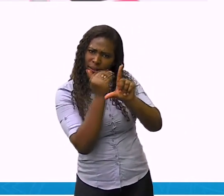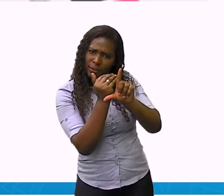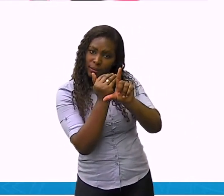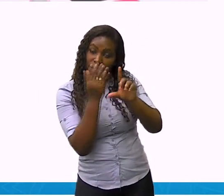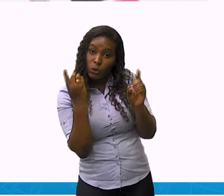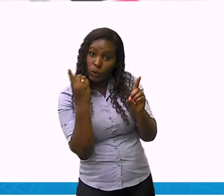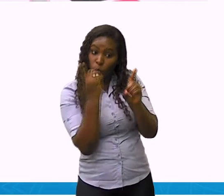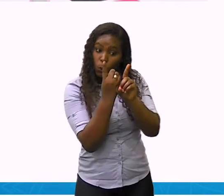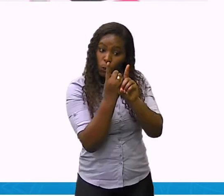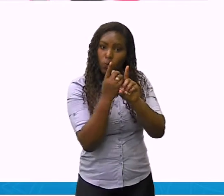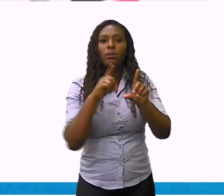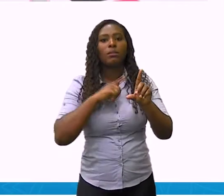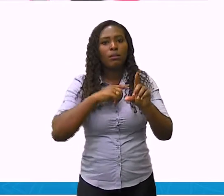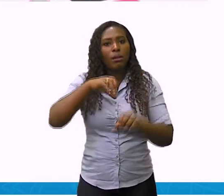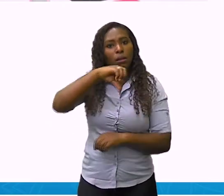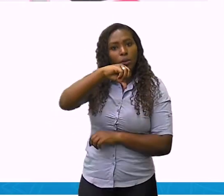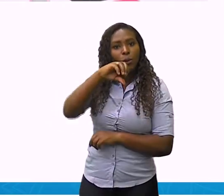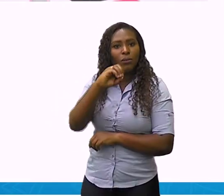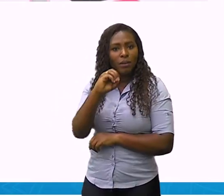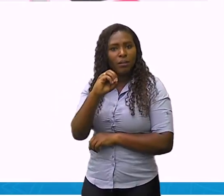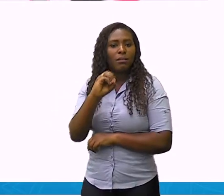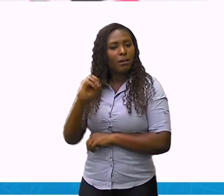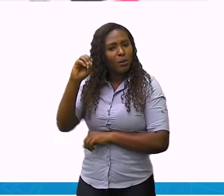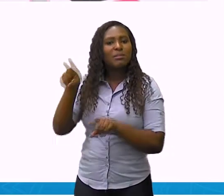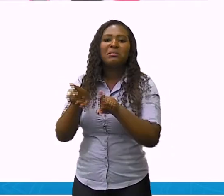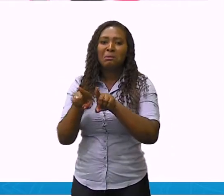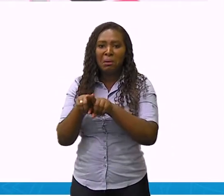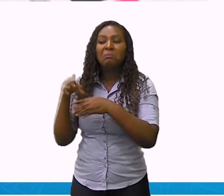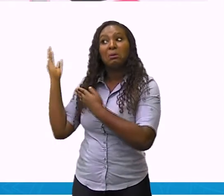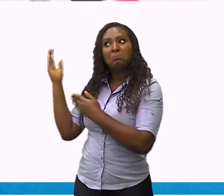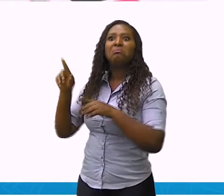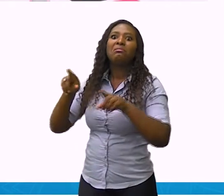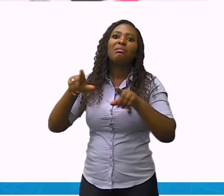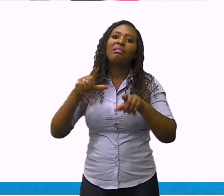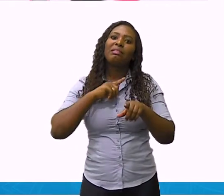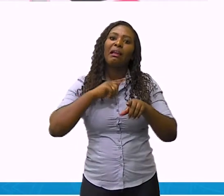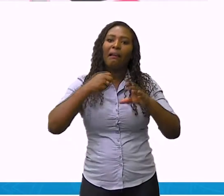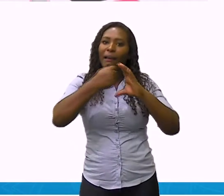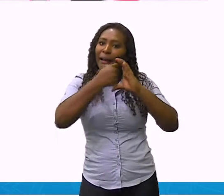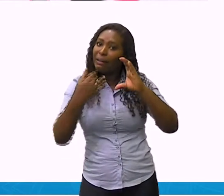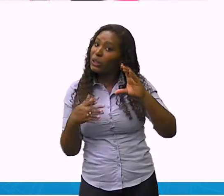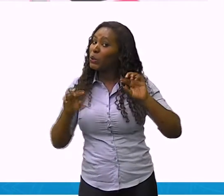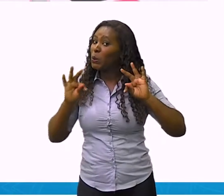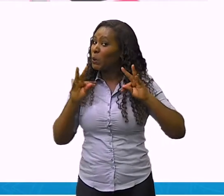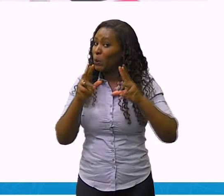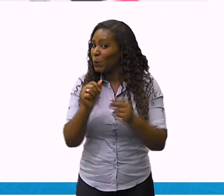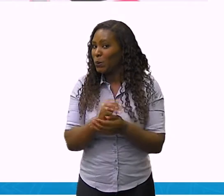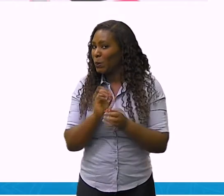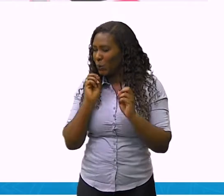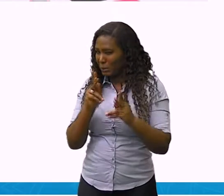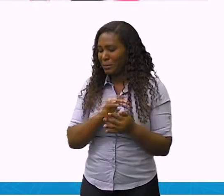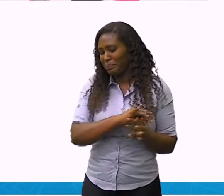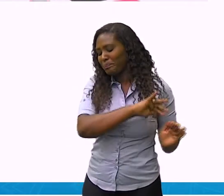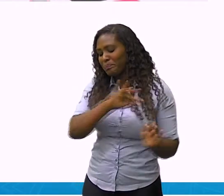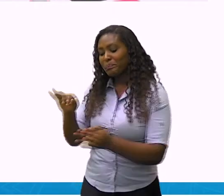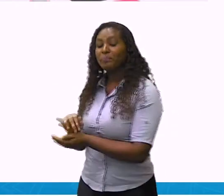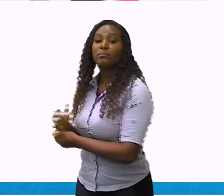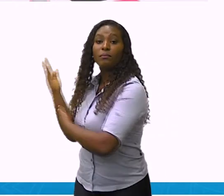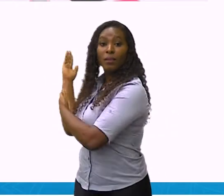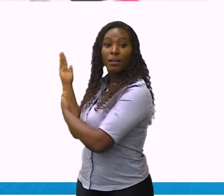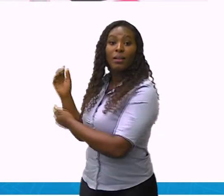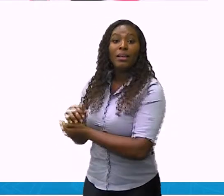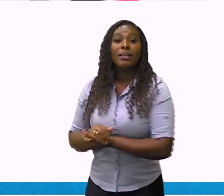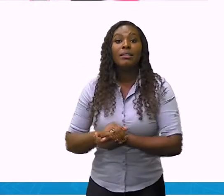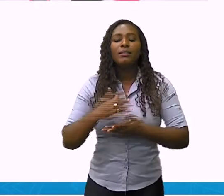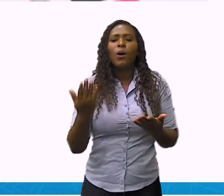tem todas as propriedades estudadas até aqui. Veja só, dadas as propriedades a